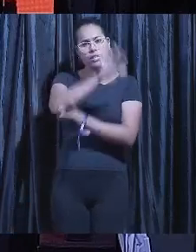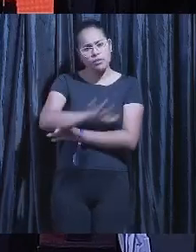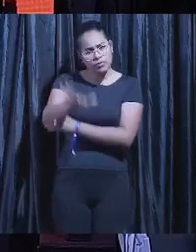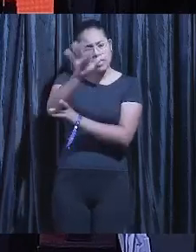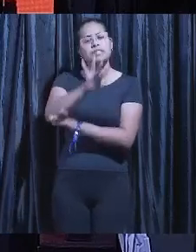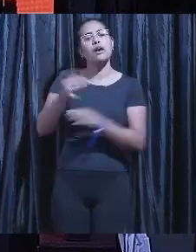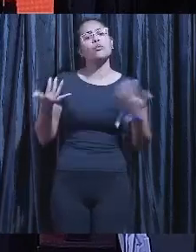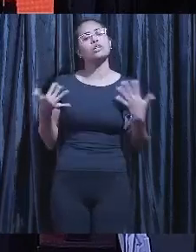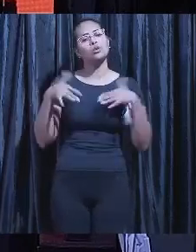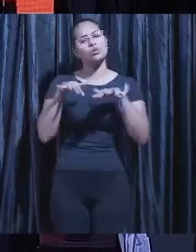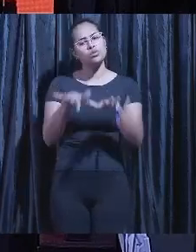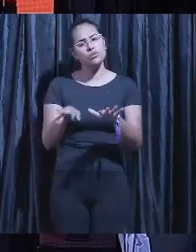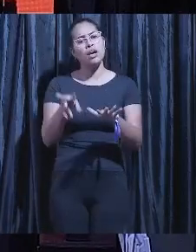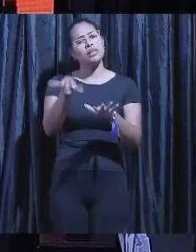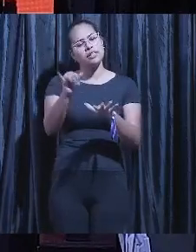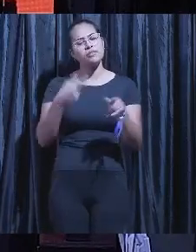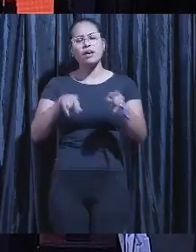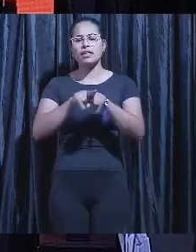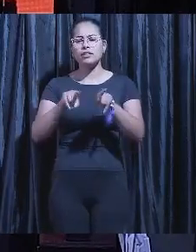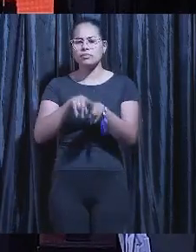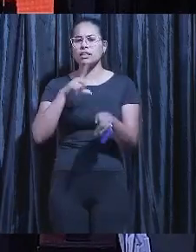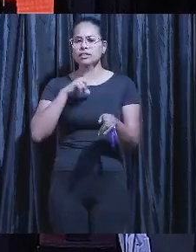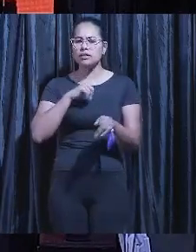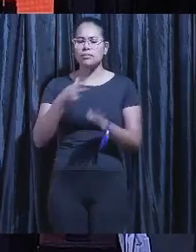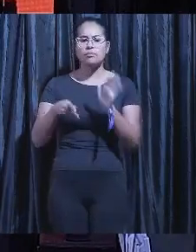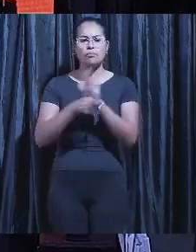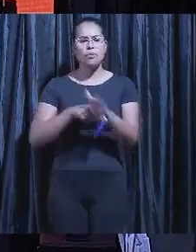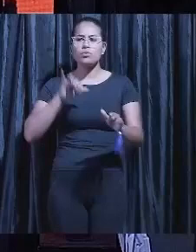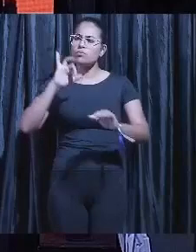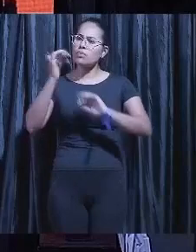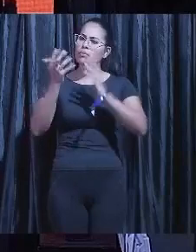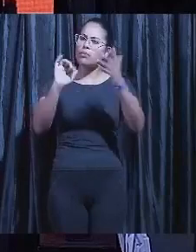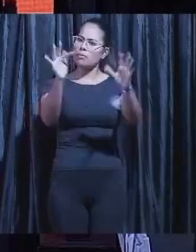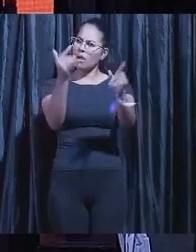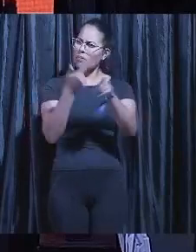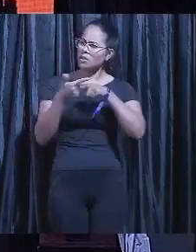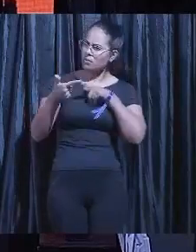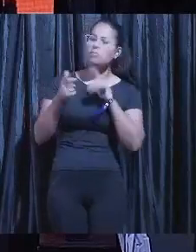narrativa inclusiva que vai também trazer soluções para esse grupo.